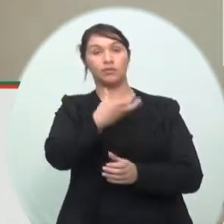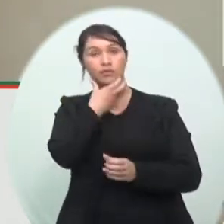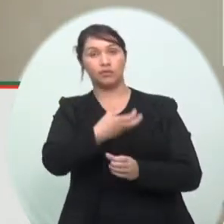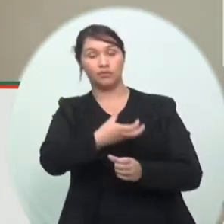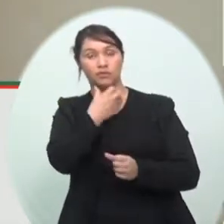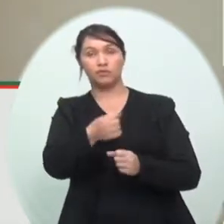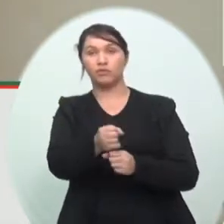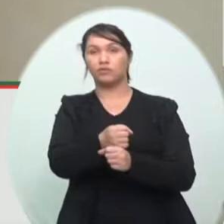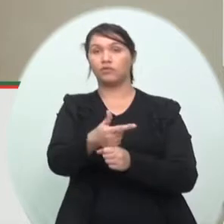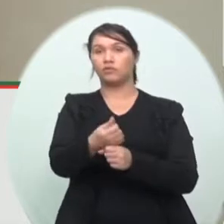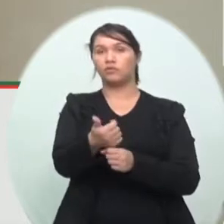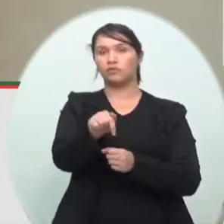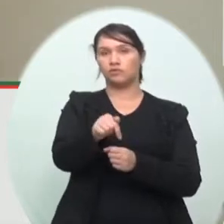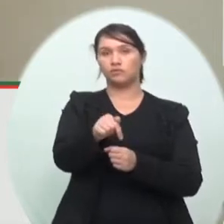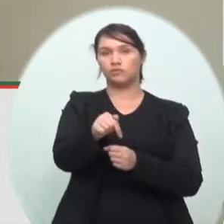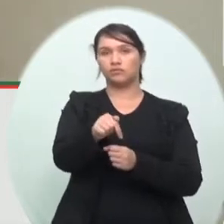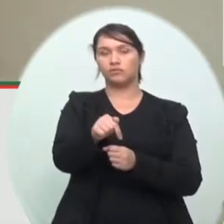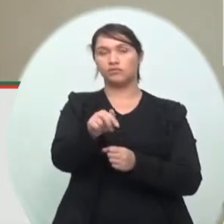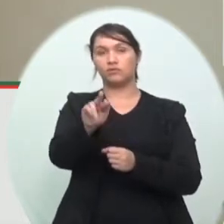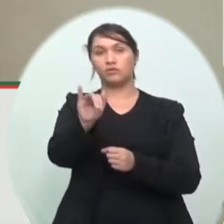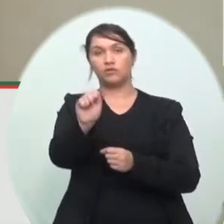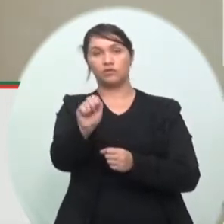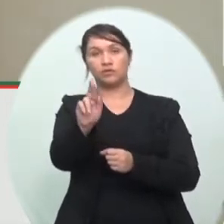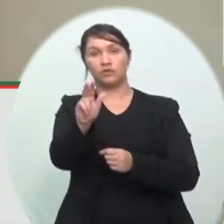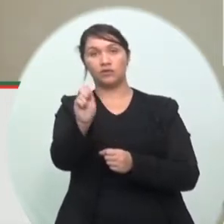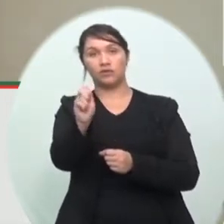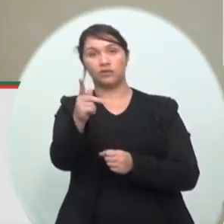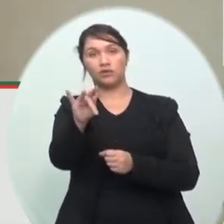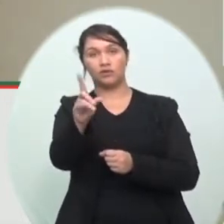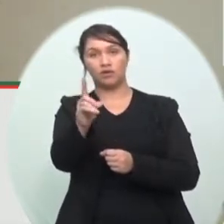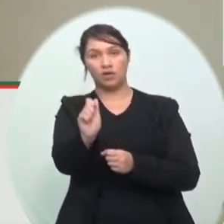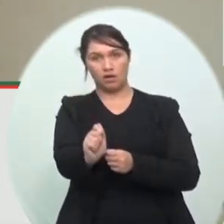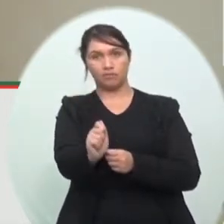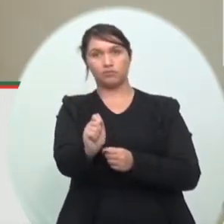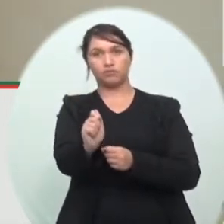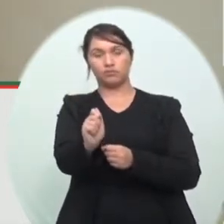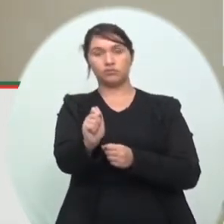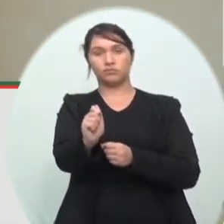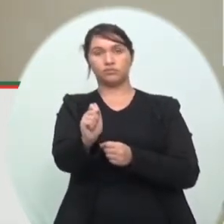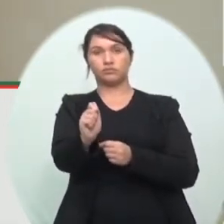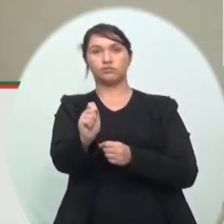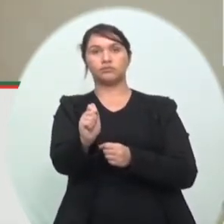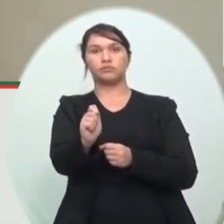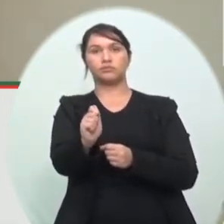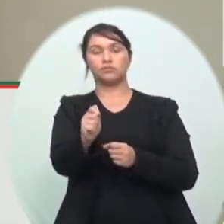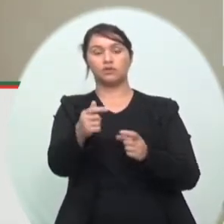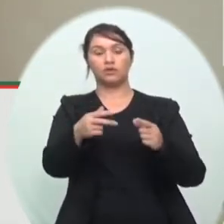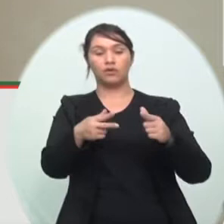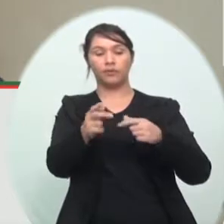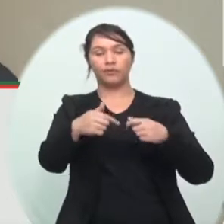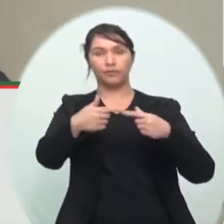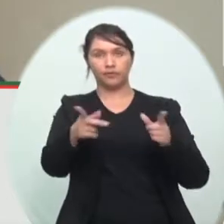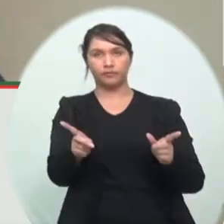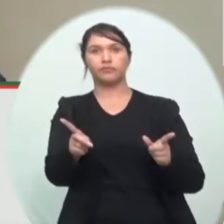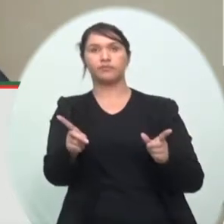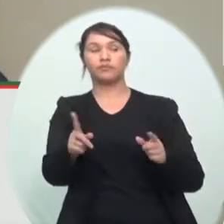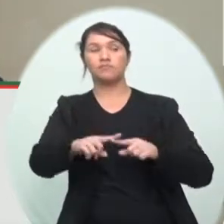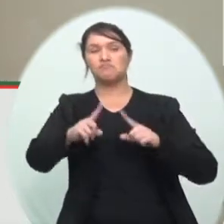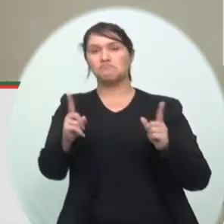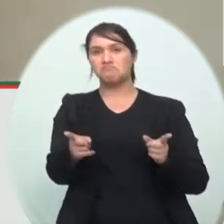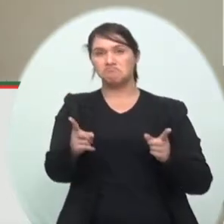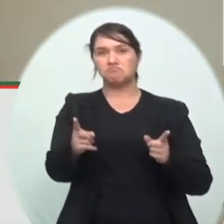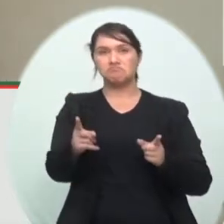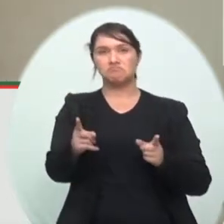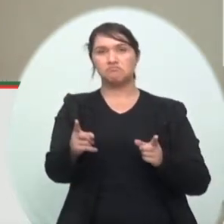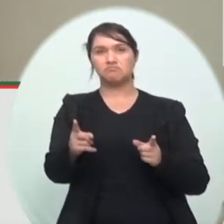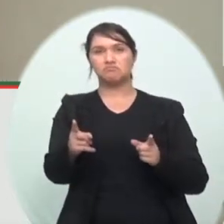que acontece? São 50 metros e é o único acesso que o bairro Ana Maria, quando eu falo bairro Ana Maria, a grande